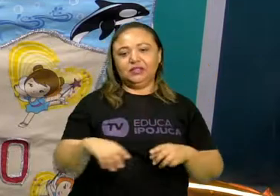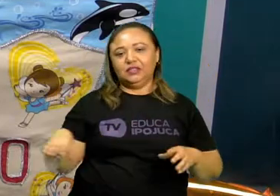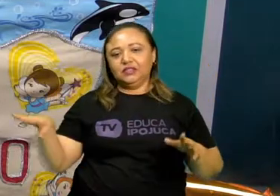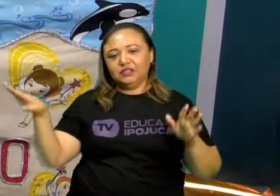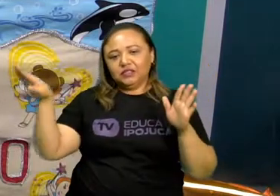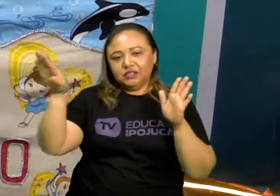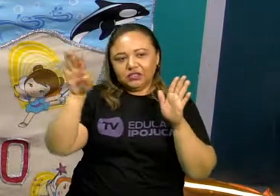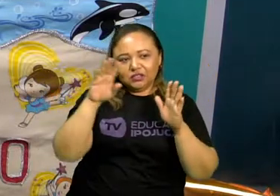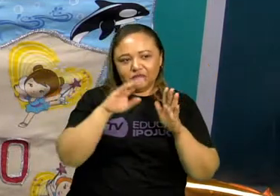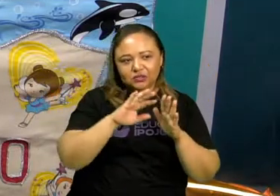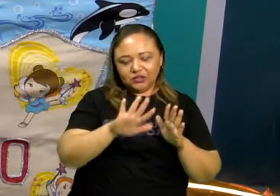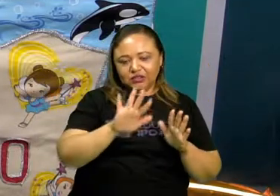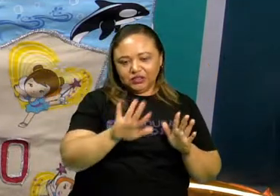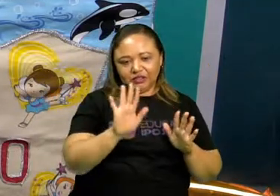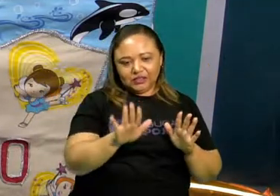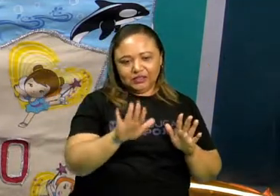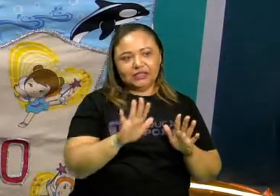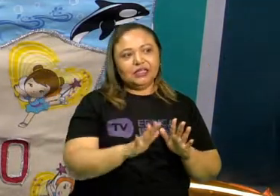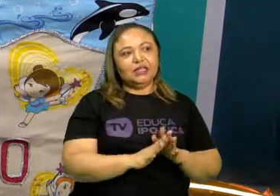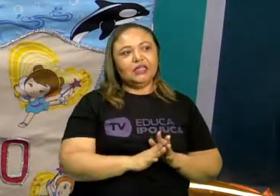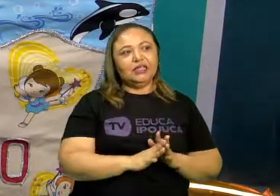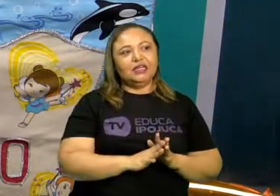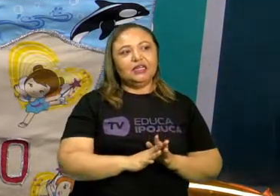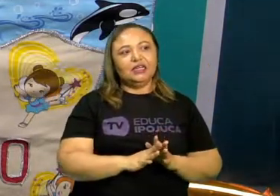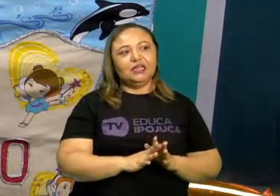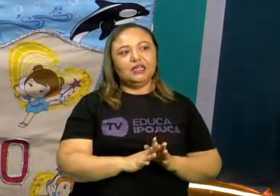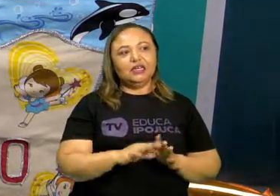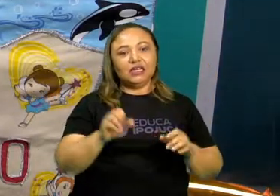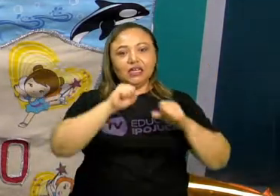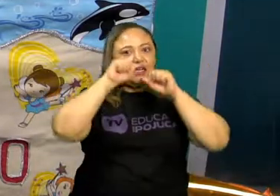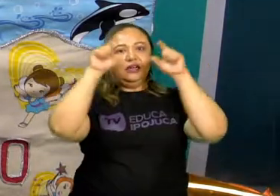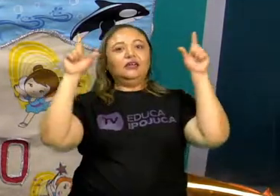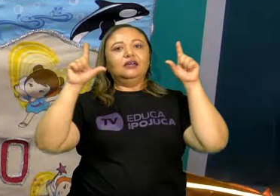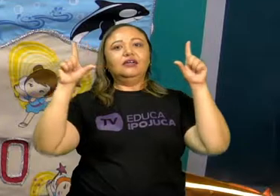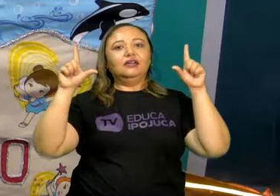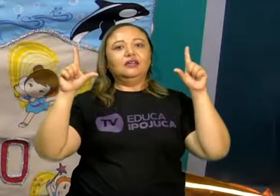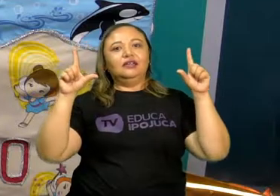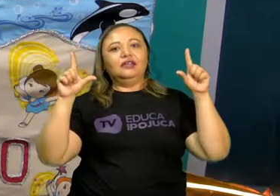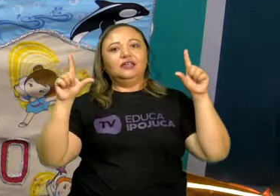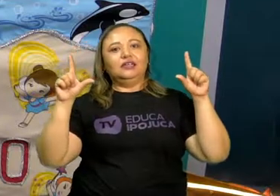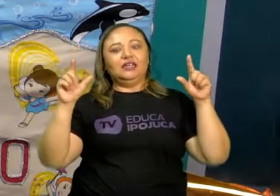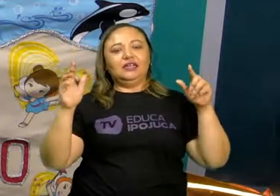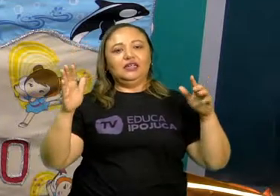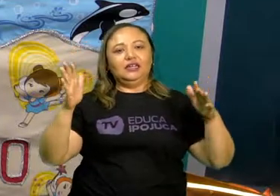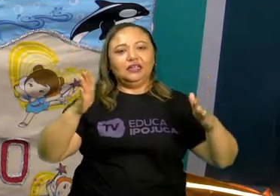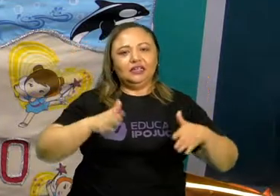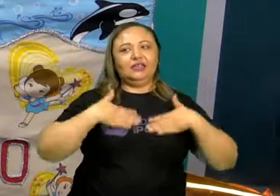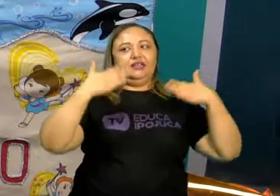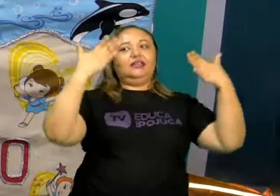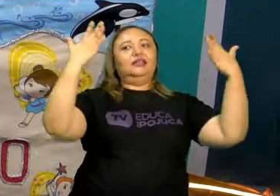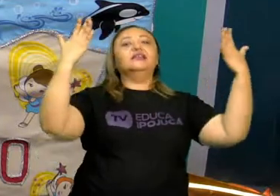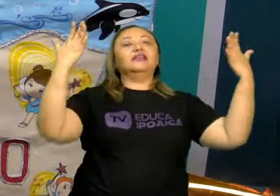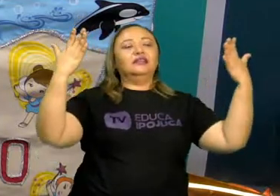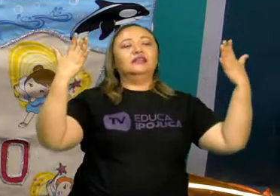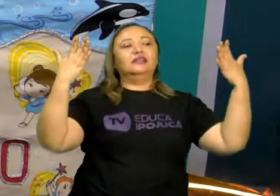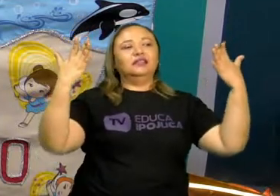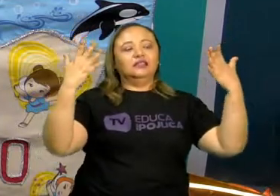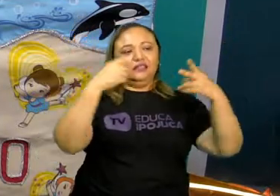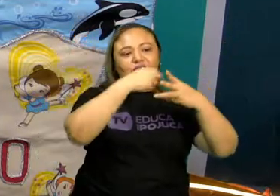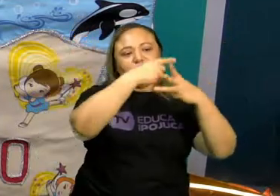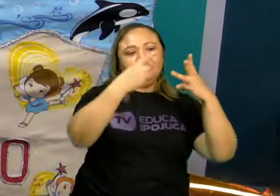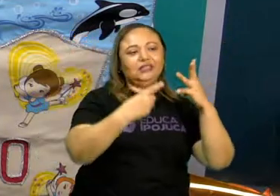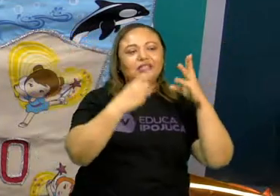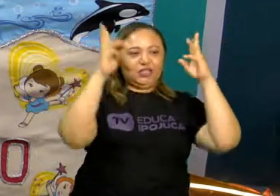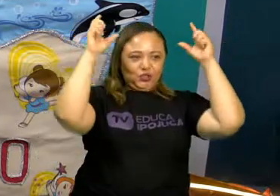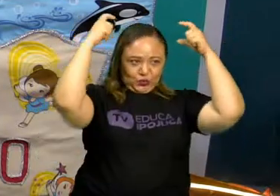Quando eles bateram nela, que ela acordou. Imagina, Leiturinha, tu acordar com três